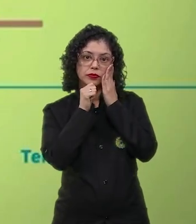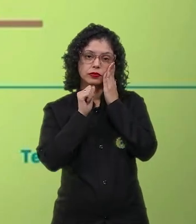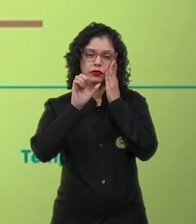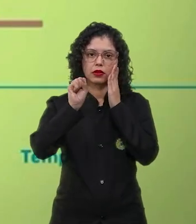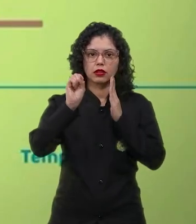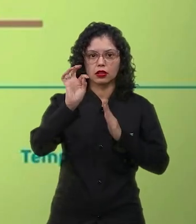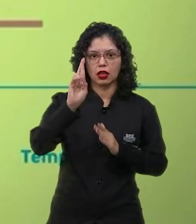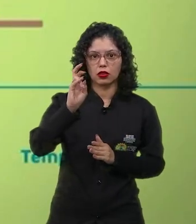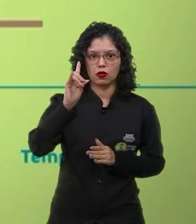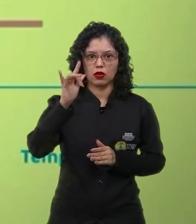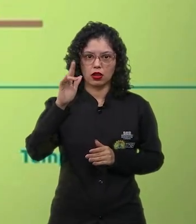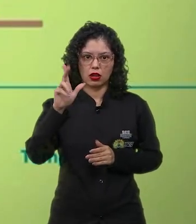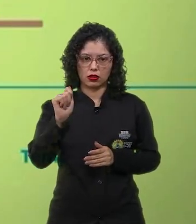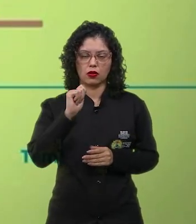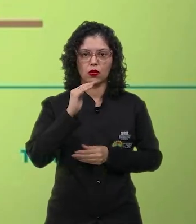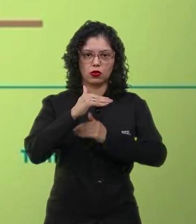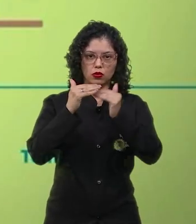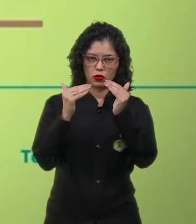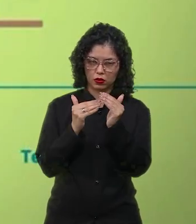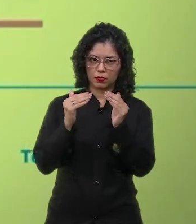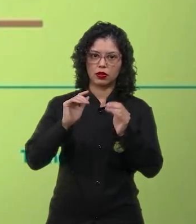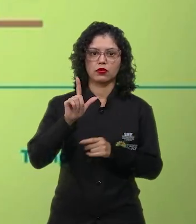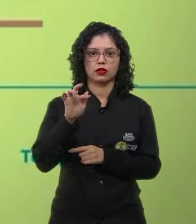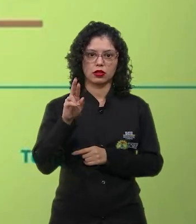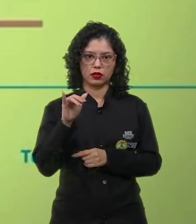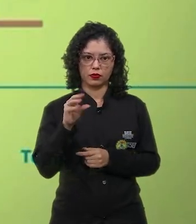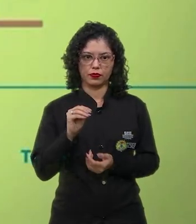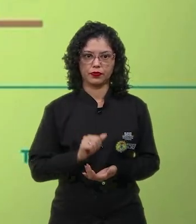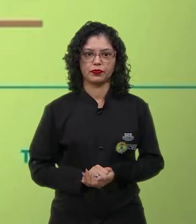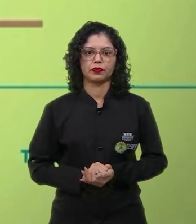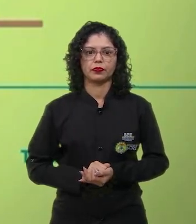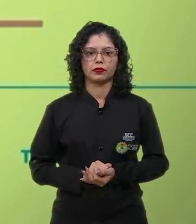saturação, em que se torna totalmente líquido.